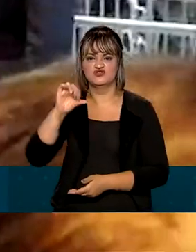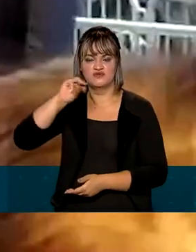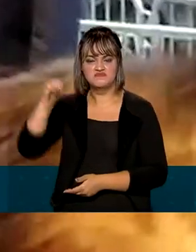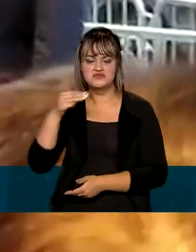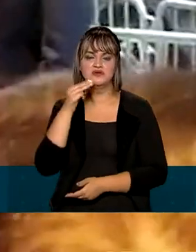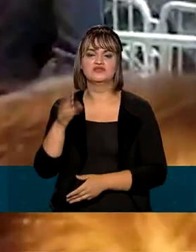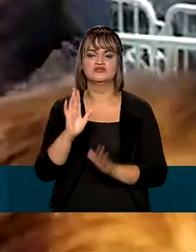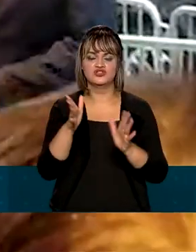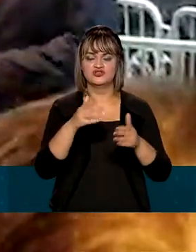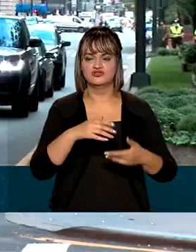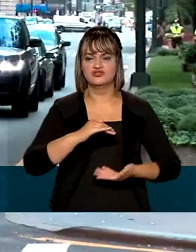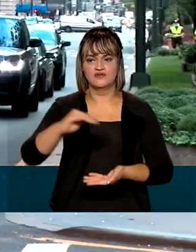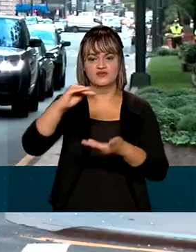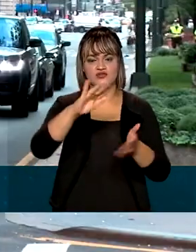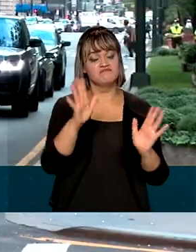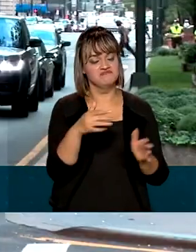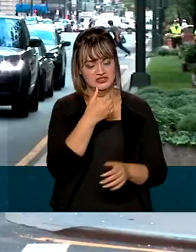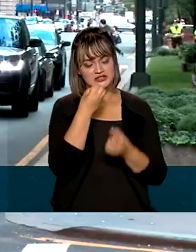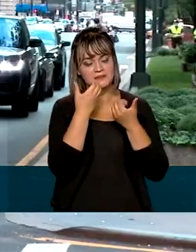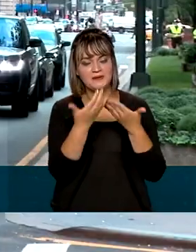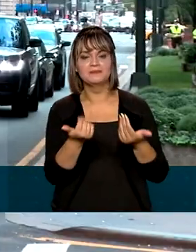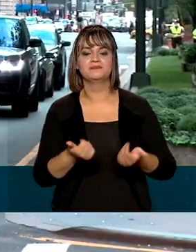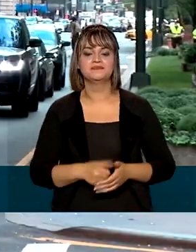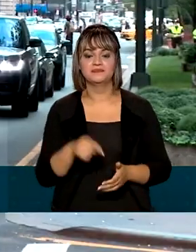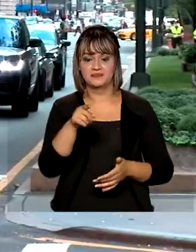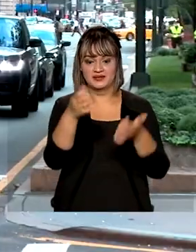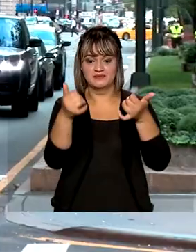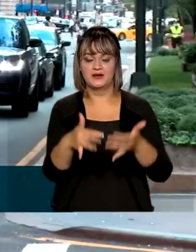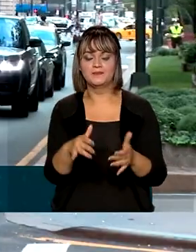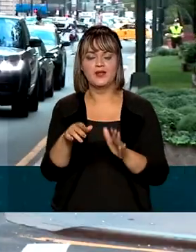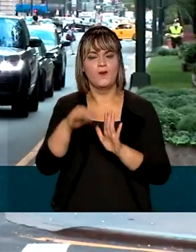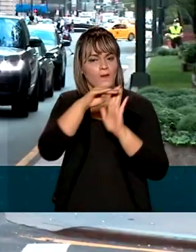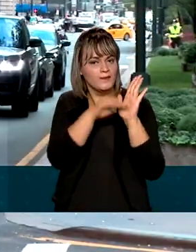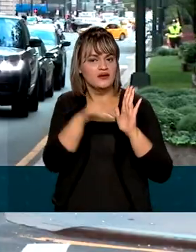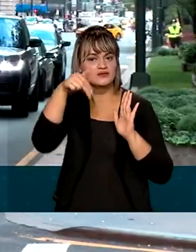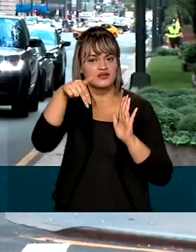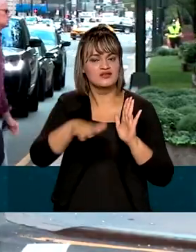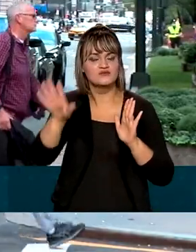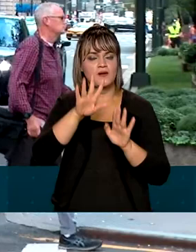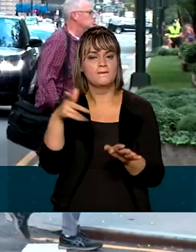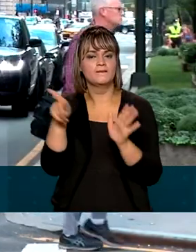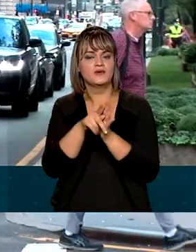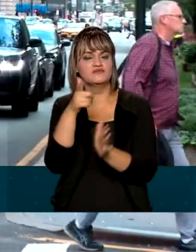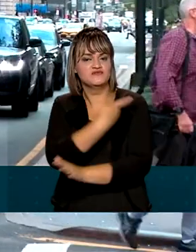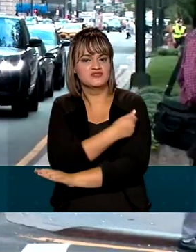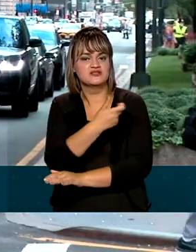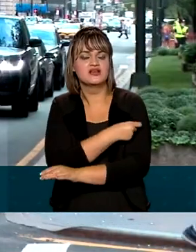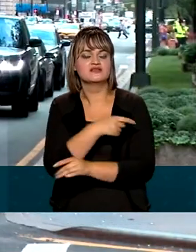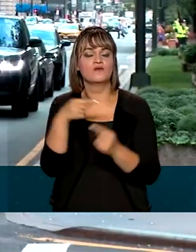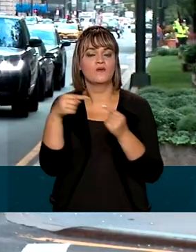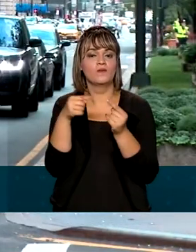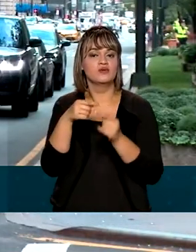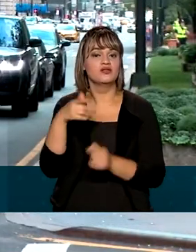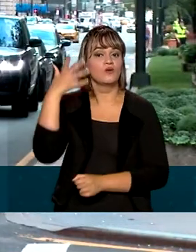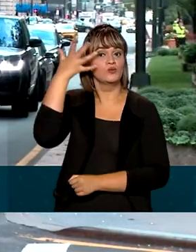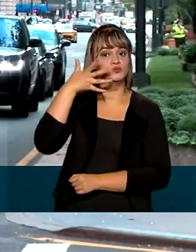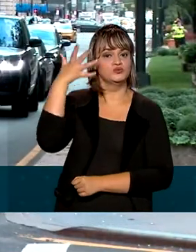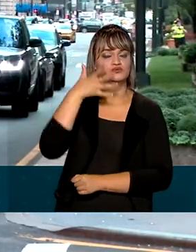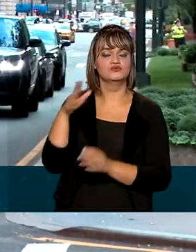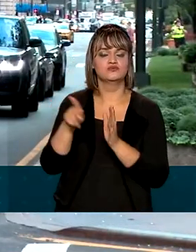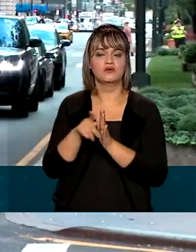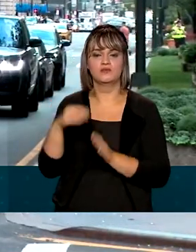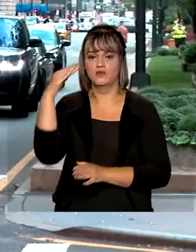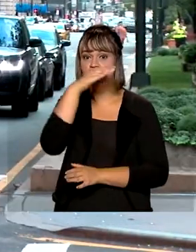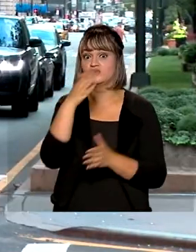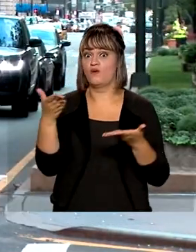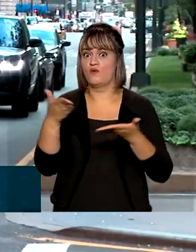enfim nós vamos muito bem o avanço do Plano Nacional de imunização deve fazer parte do discurso do presidente